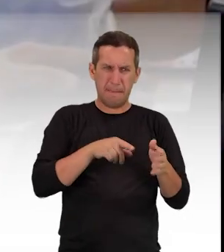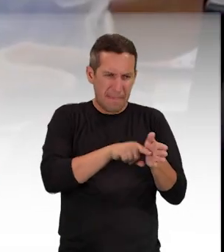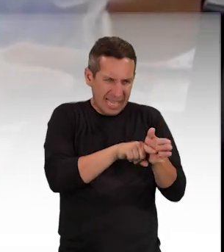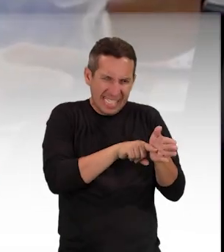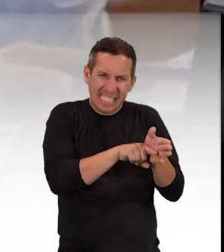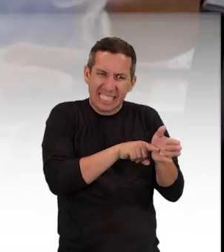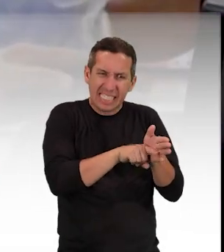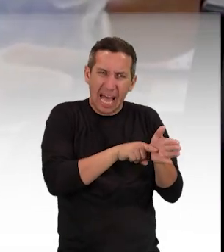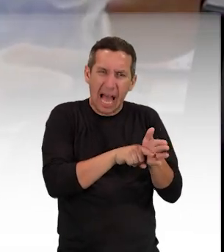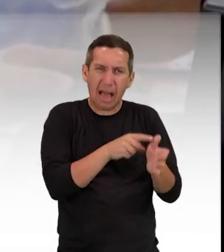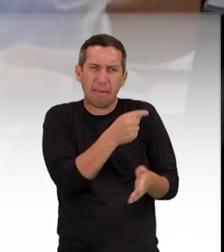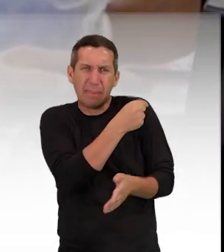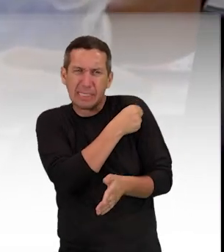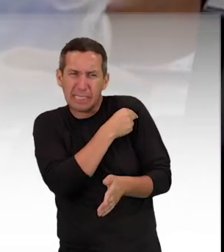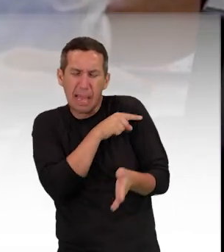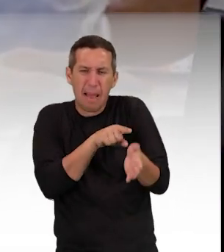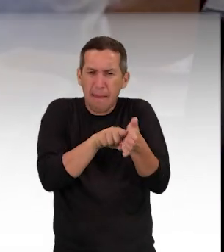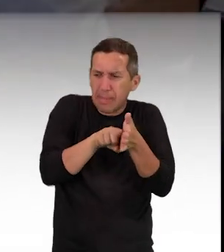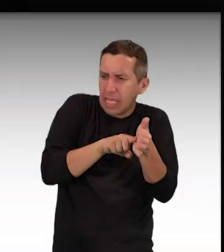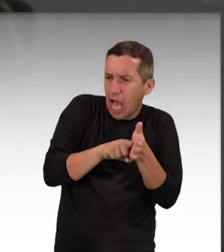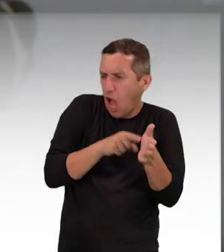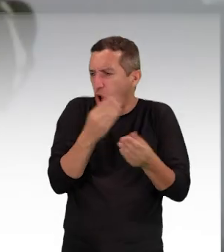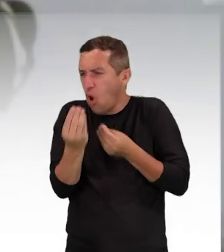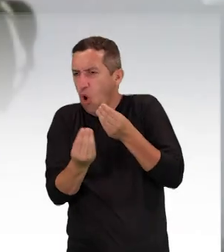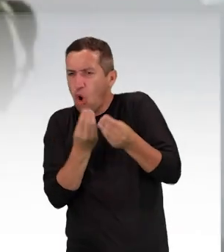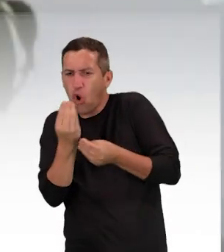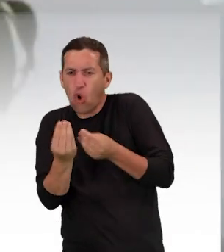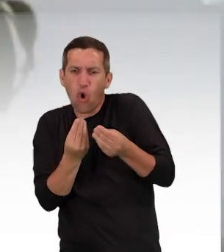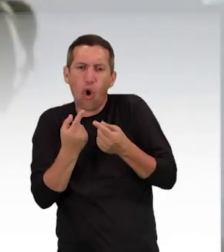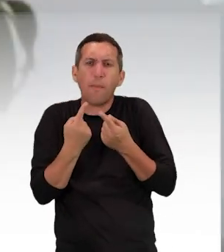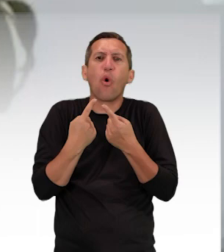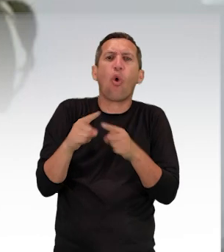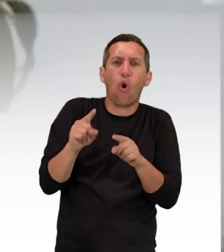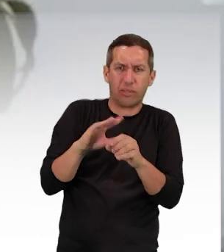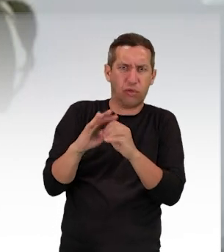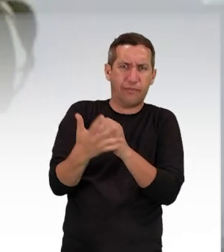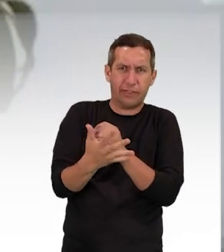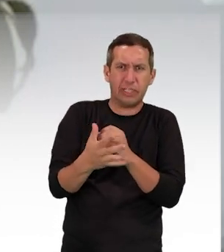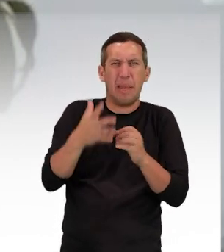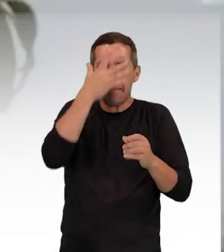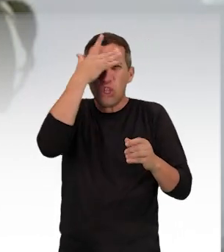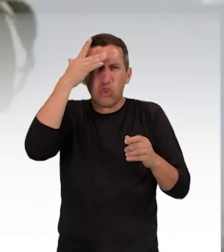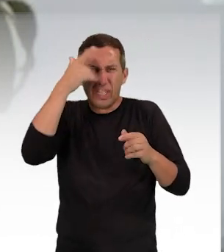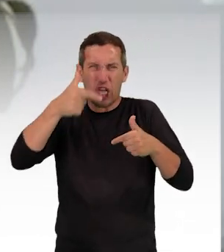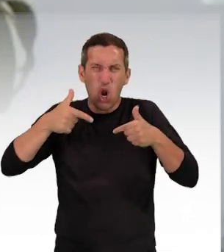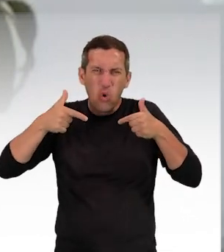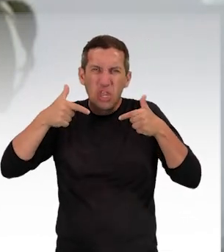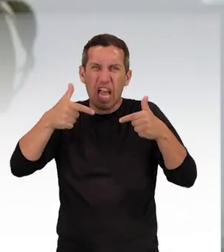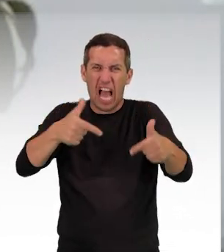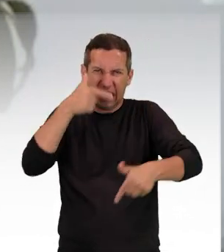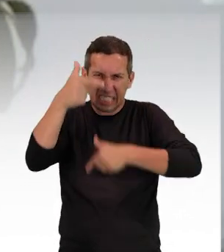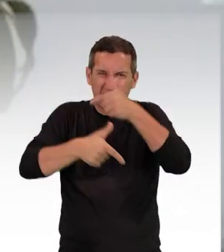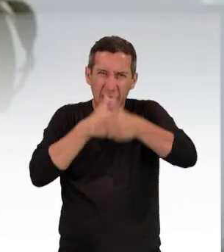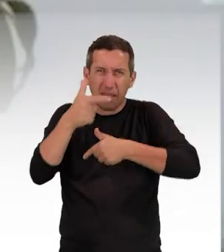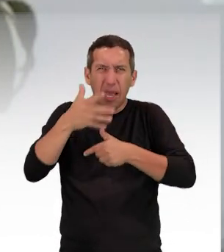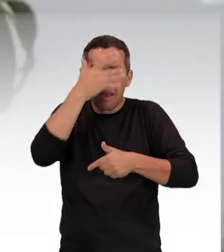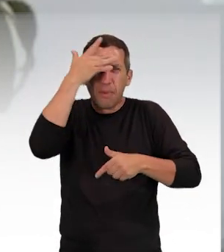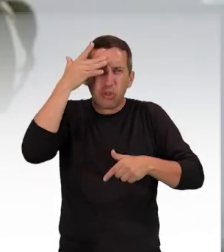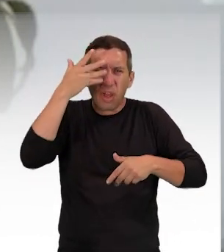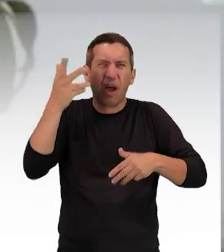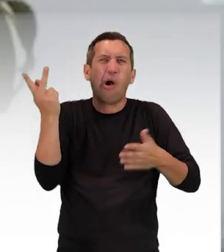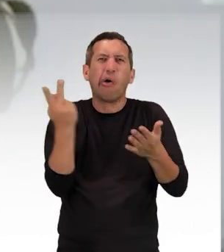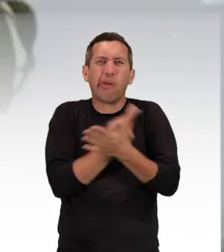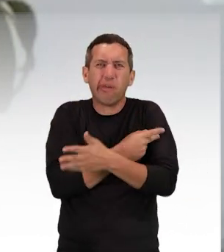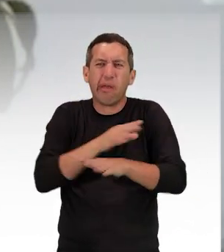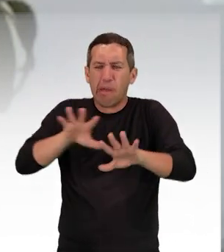suas pesquisas medicamentos e vacinas, naqueles que atendiam na linha de frente, aqueles